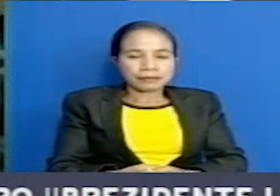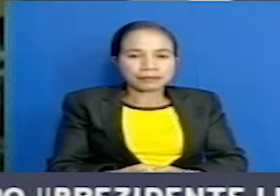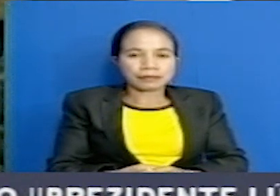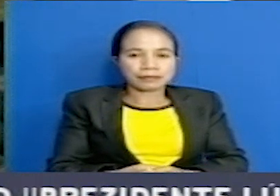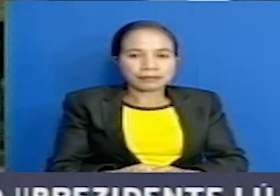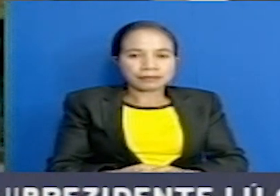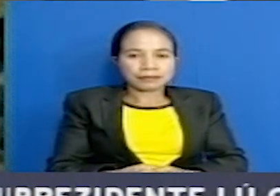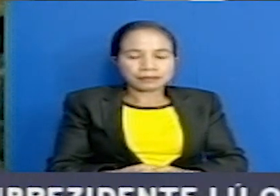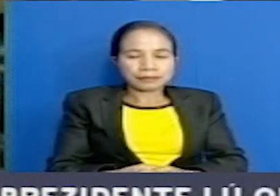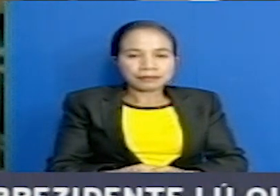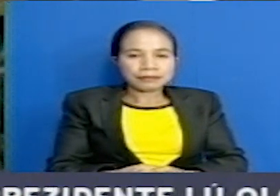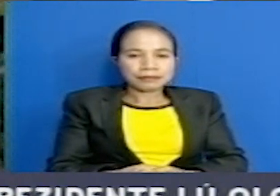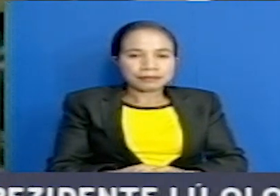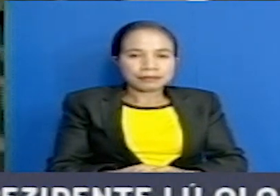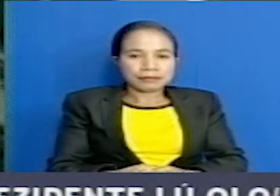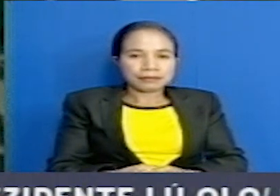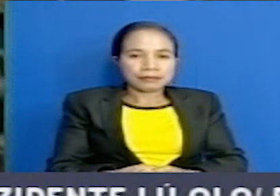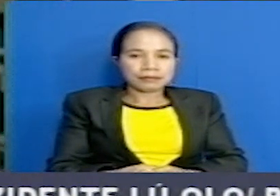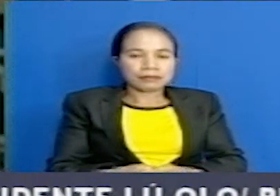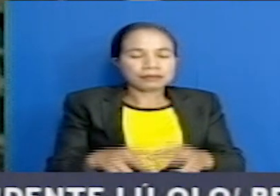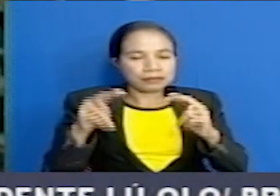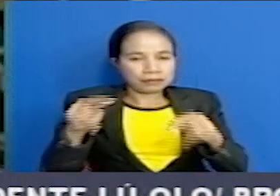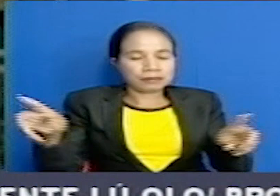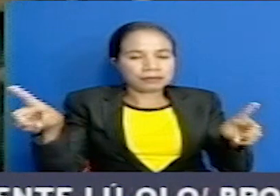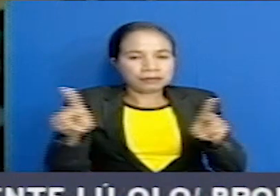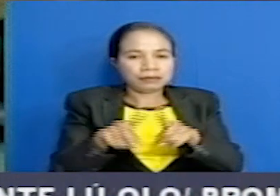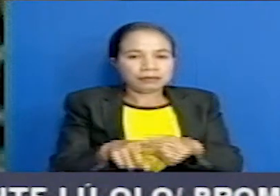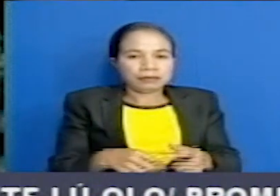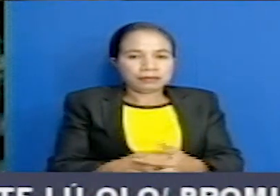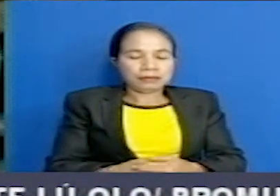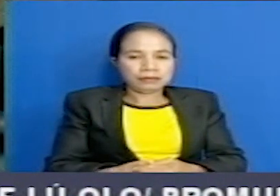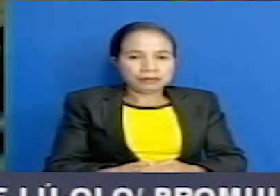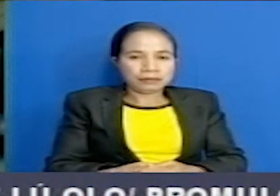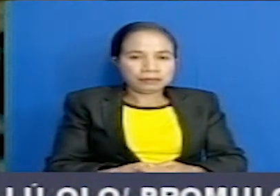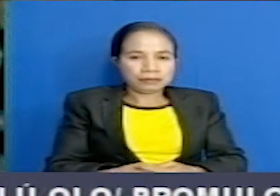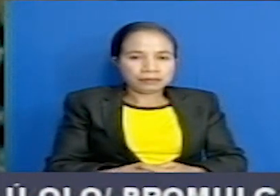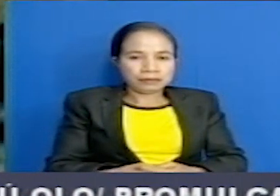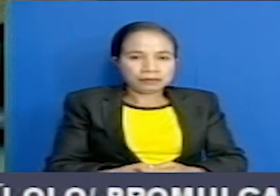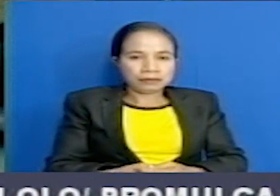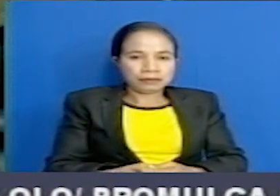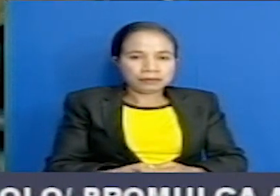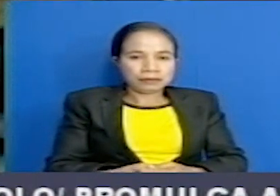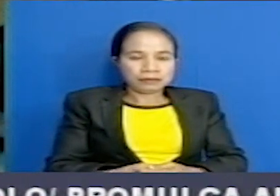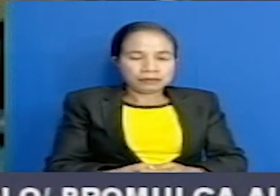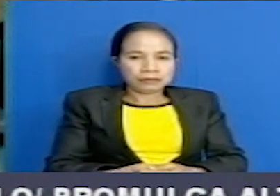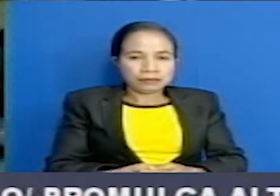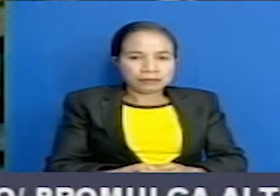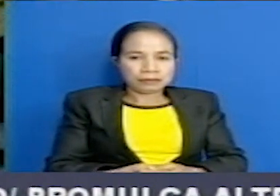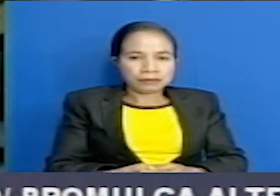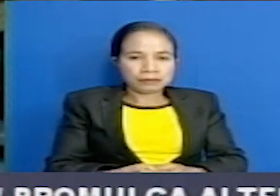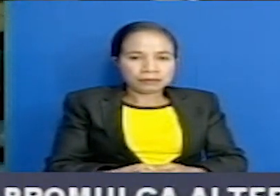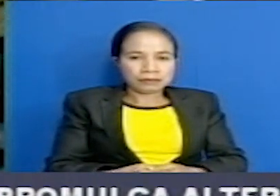levantamento, a me tem que sair de lá. A me sei que boa. Mas também na